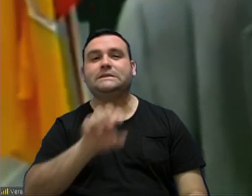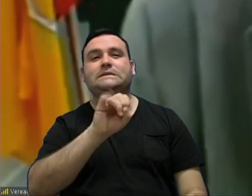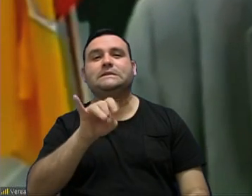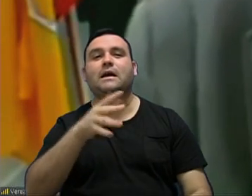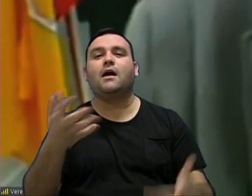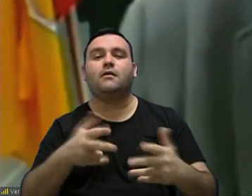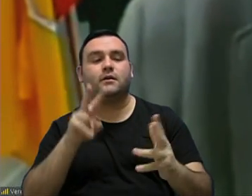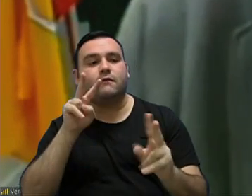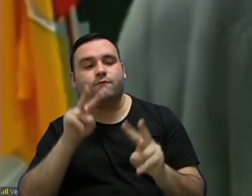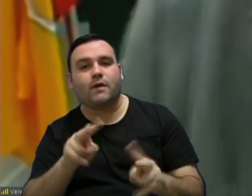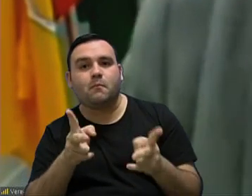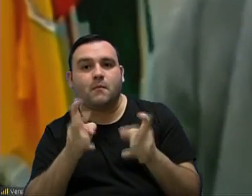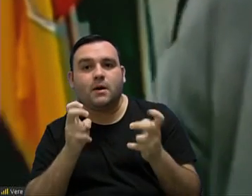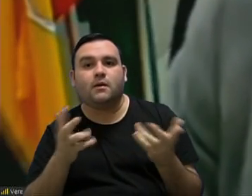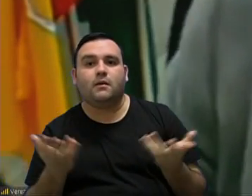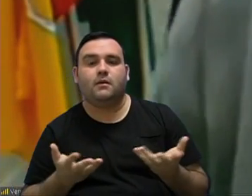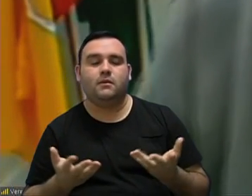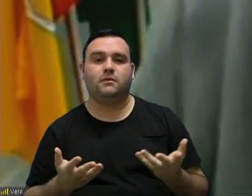se você olhar